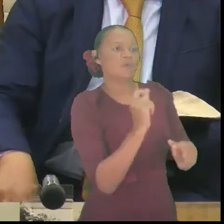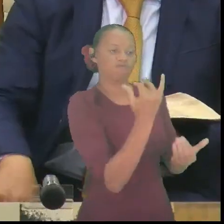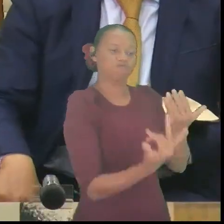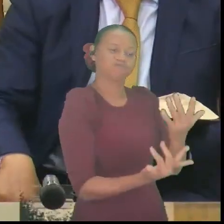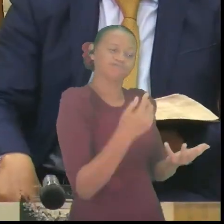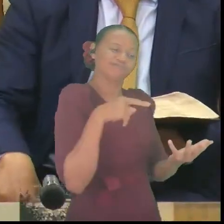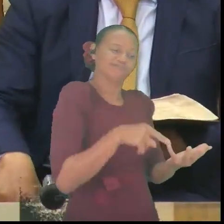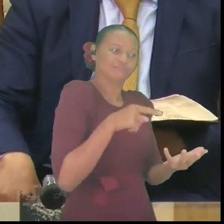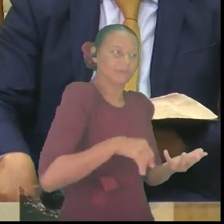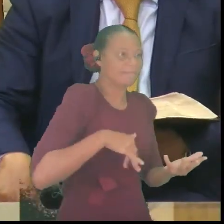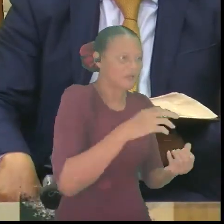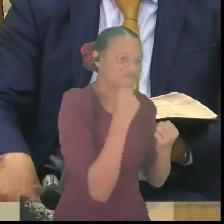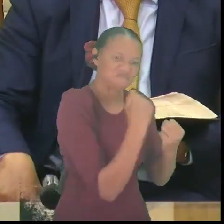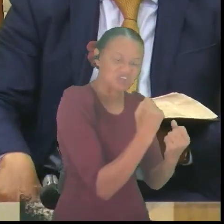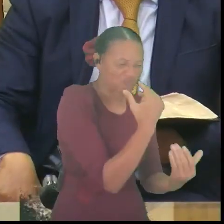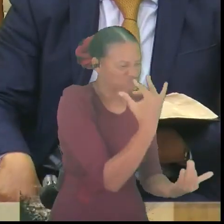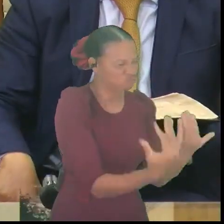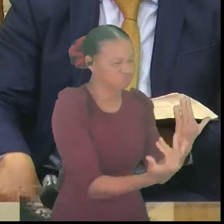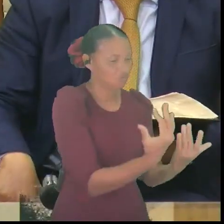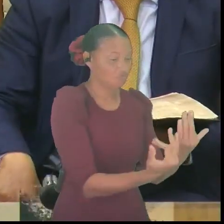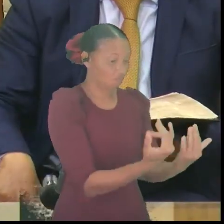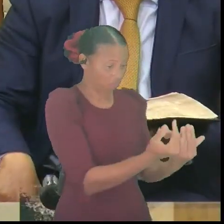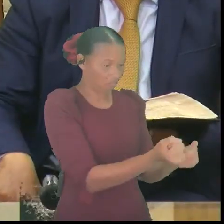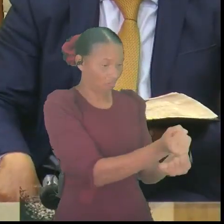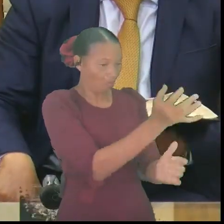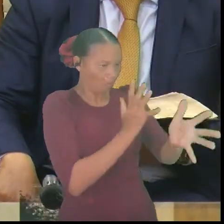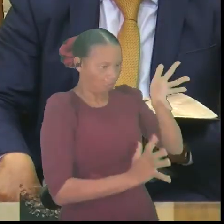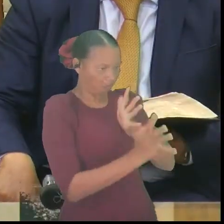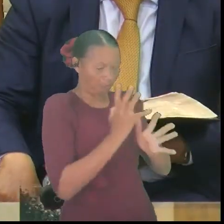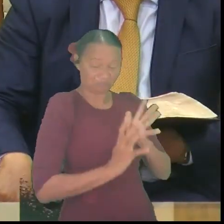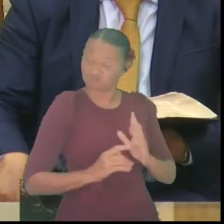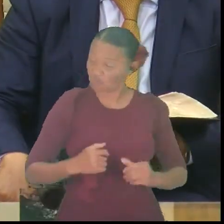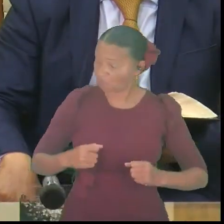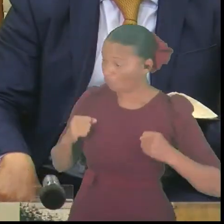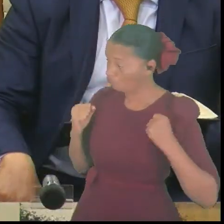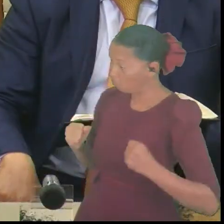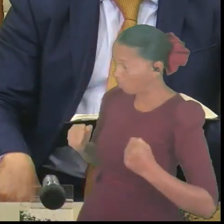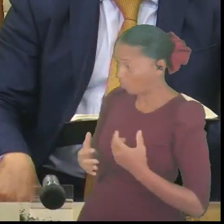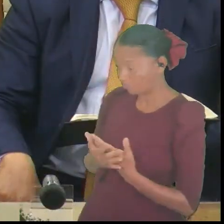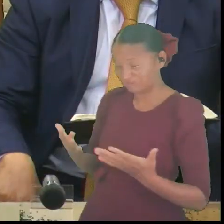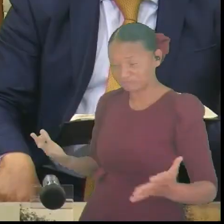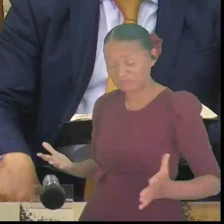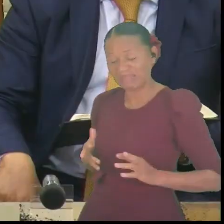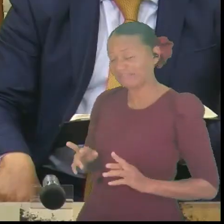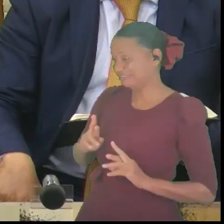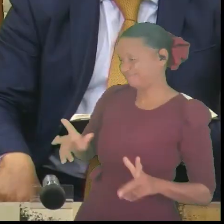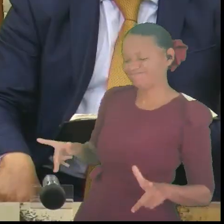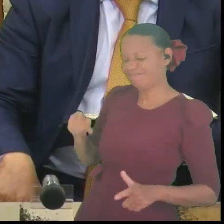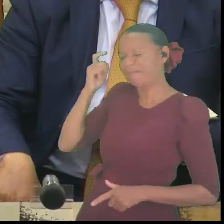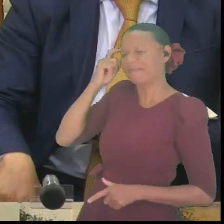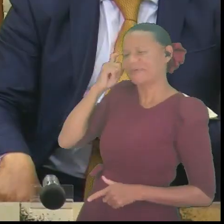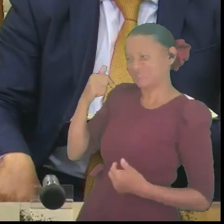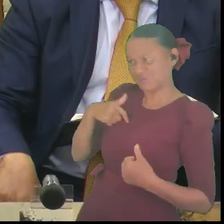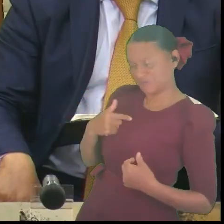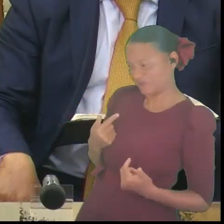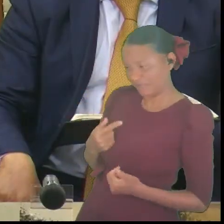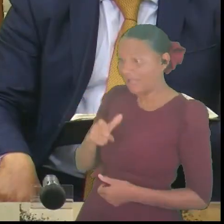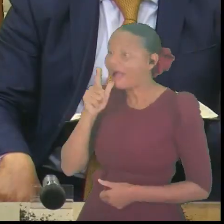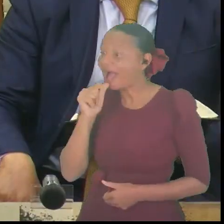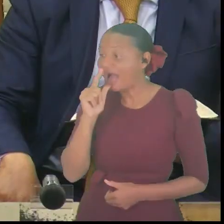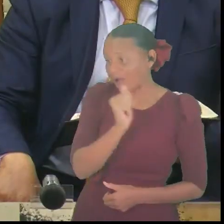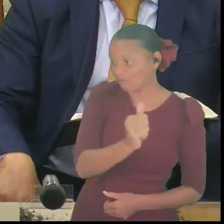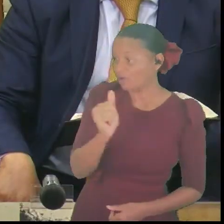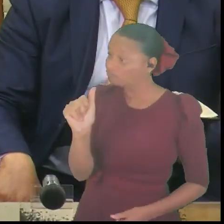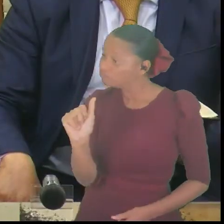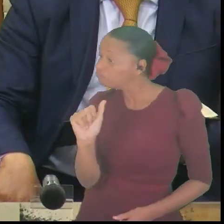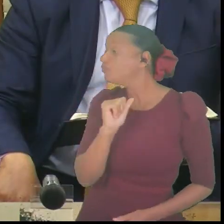aquilo que existe mais forte. E o fogo olhou para ele e disse: eu realmente sou muito forte, mas não sou tão forte assim como você pensa. A água é mais forte do